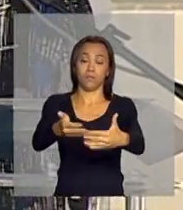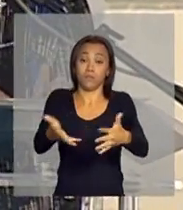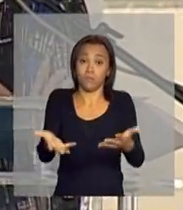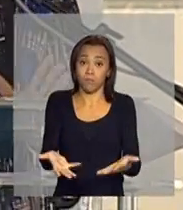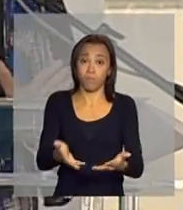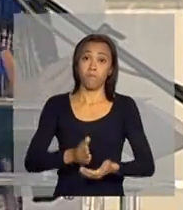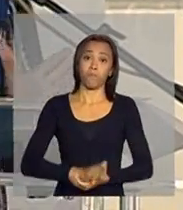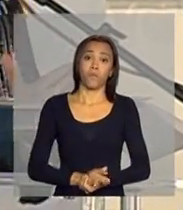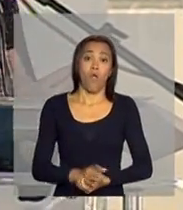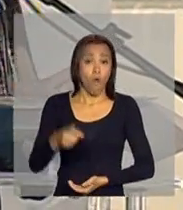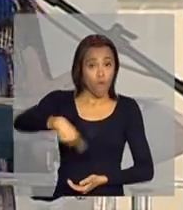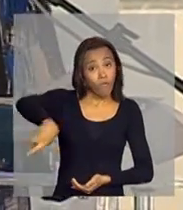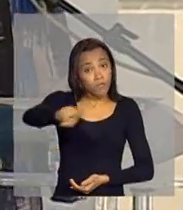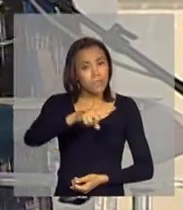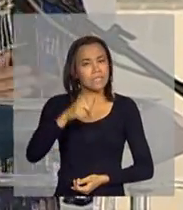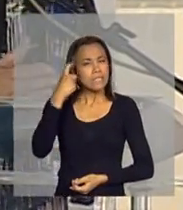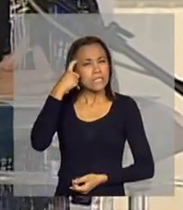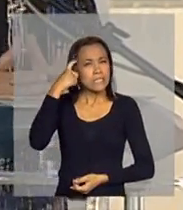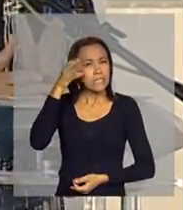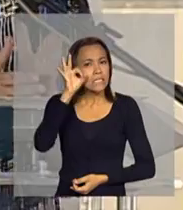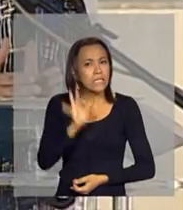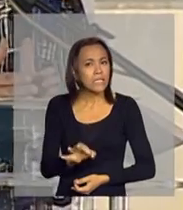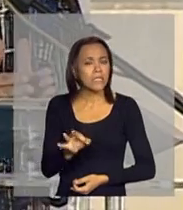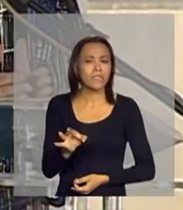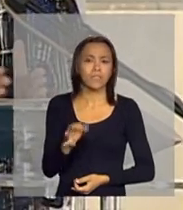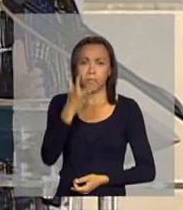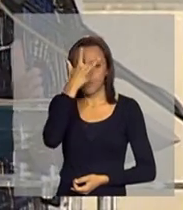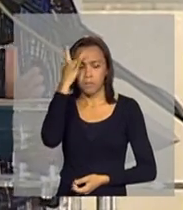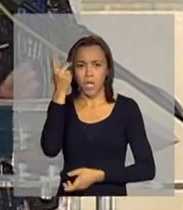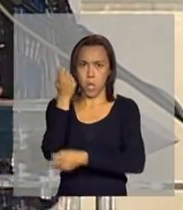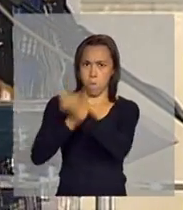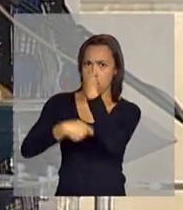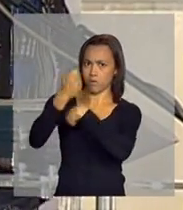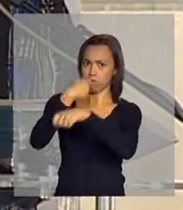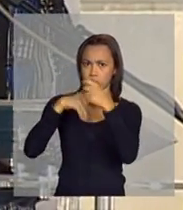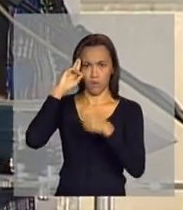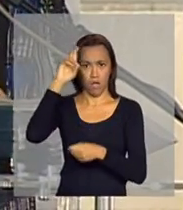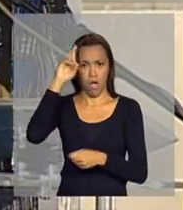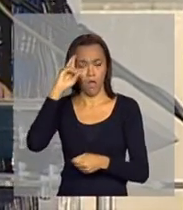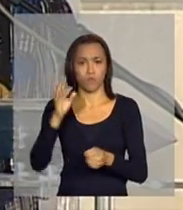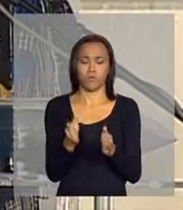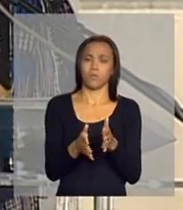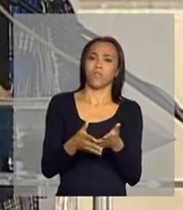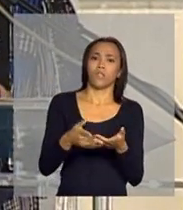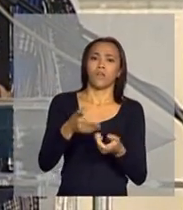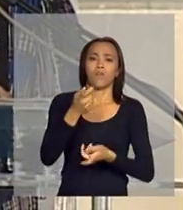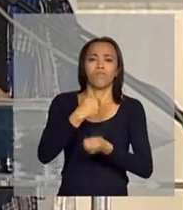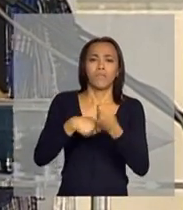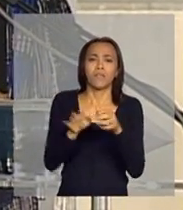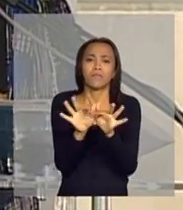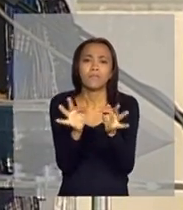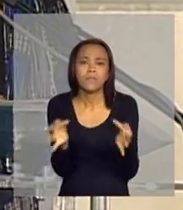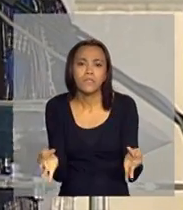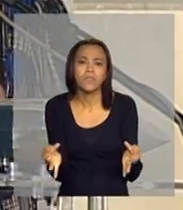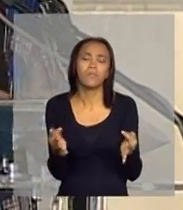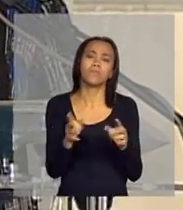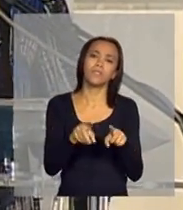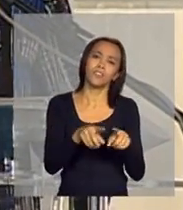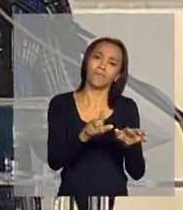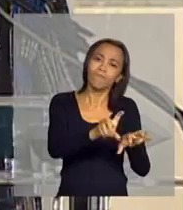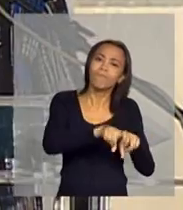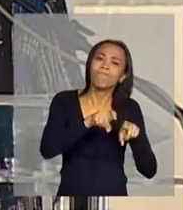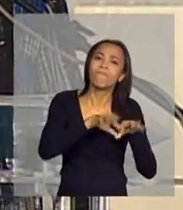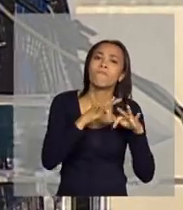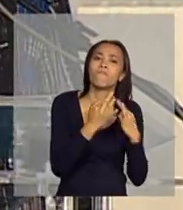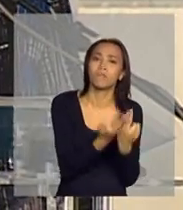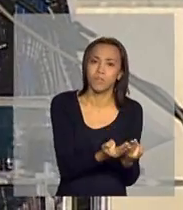Então, vocês tenham certeza, produtores pequenos, produtores médios, produtores grandes, cada